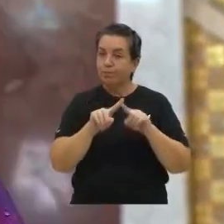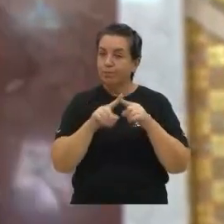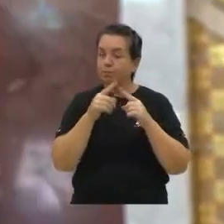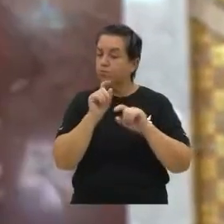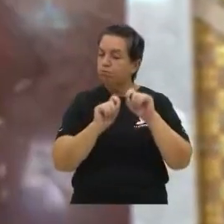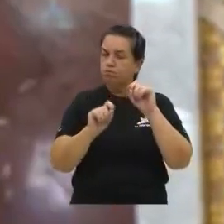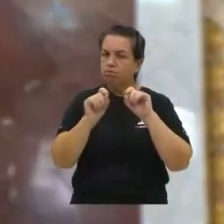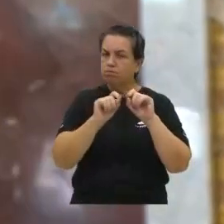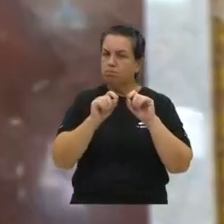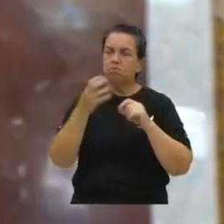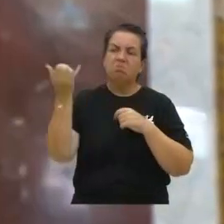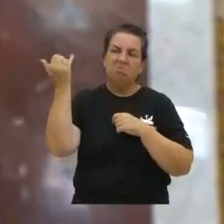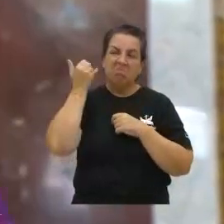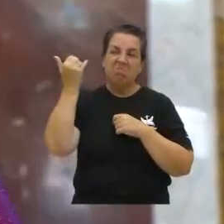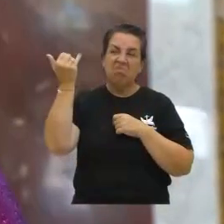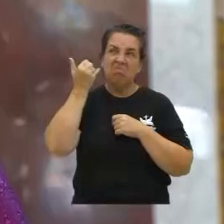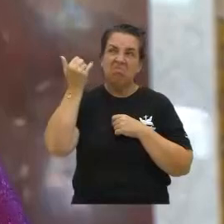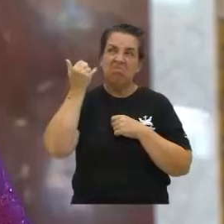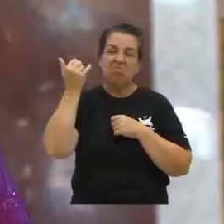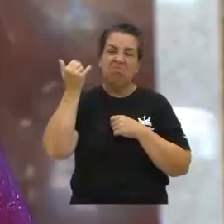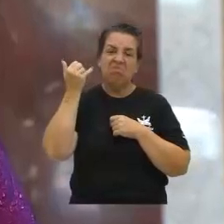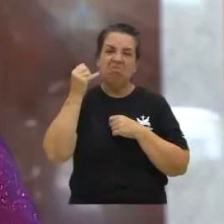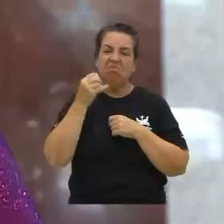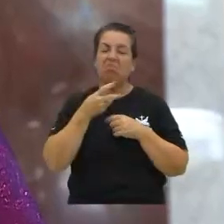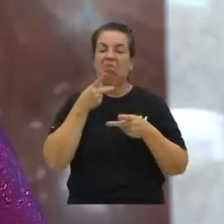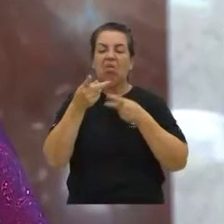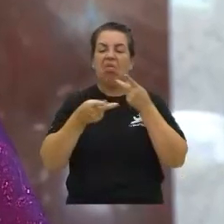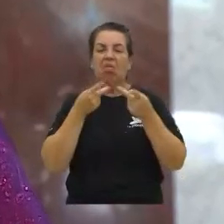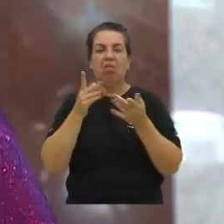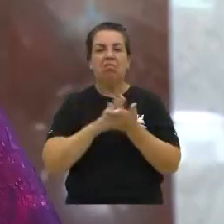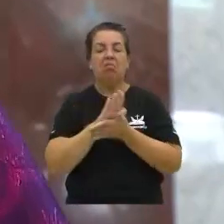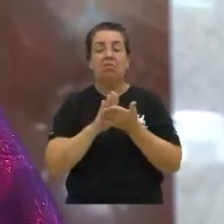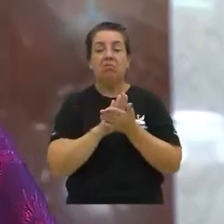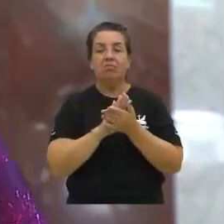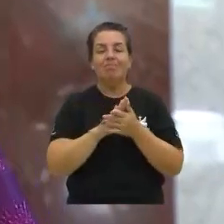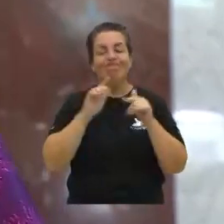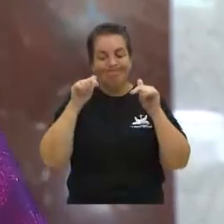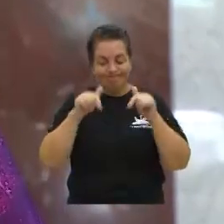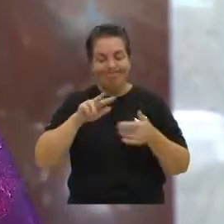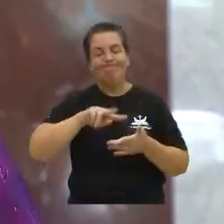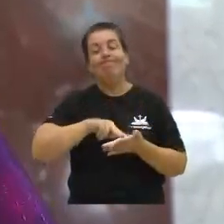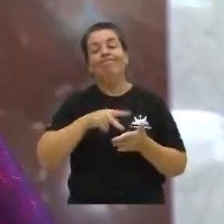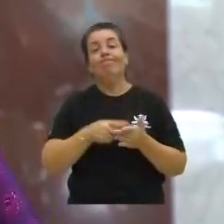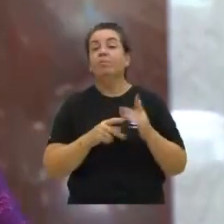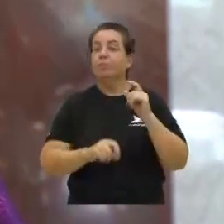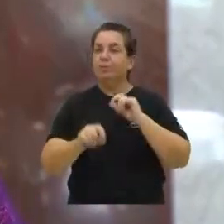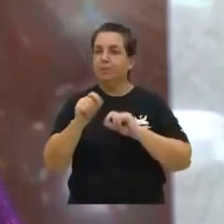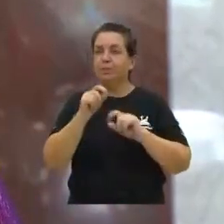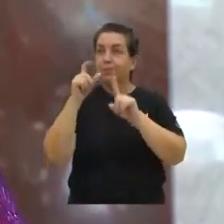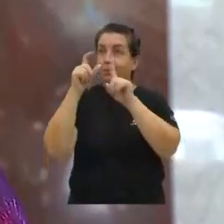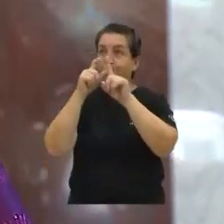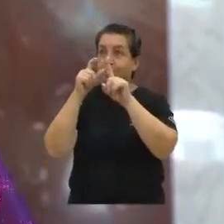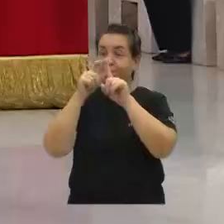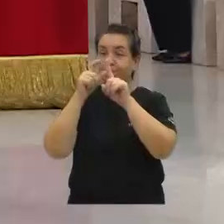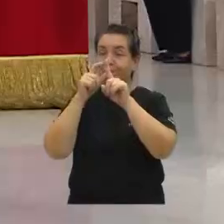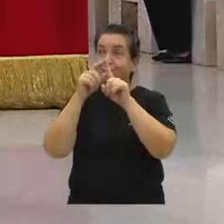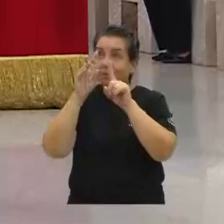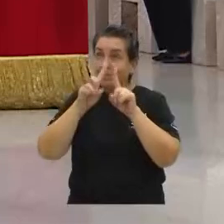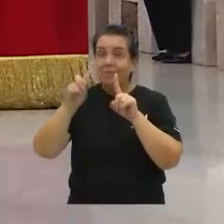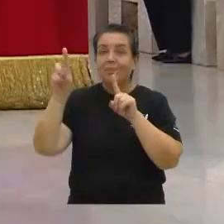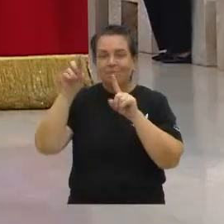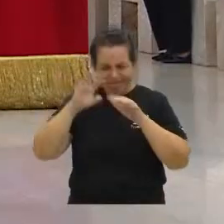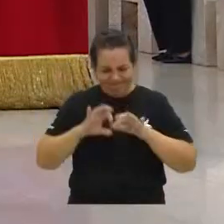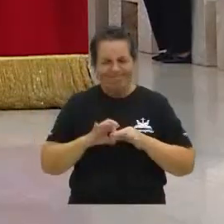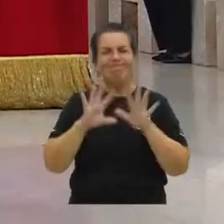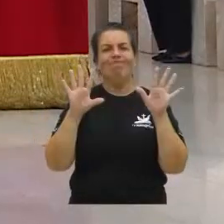quem não escuta, não fala. E aqui se trata da palavra libertadora de Deus,